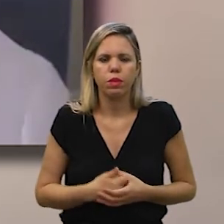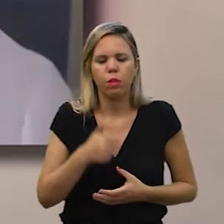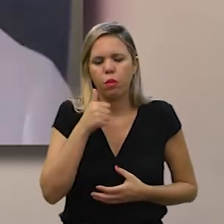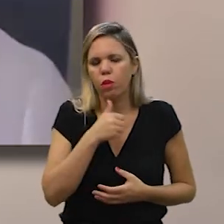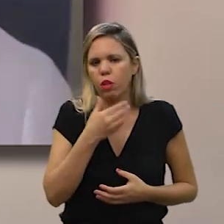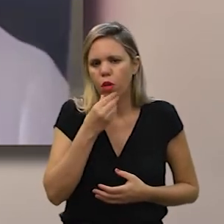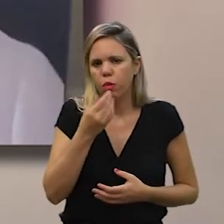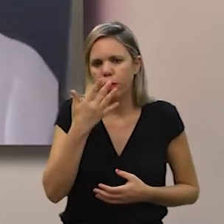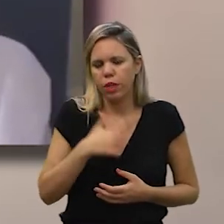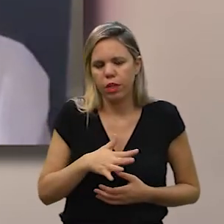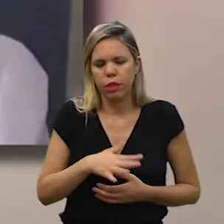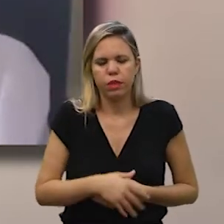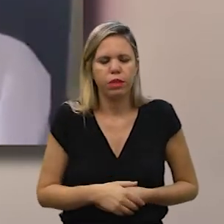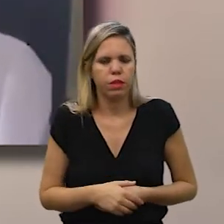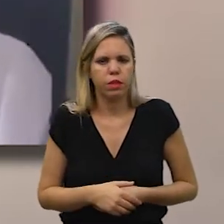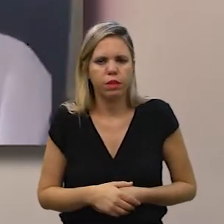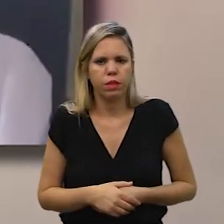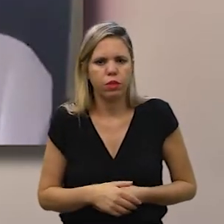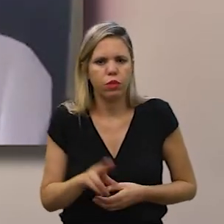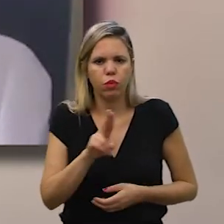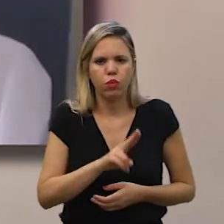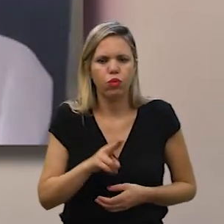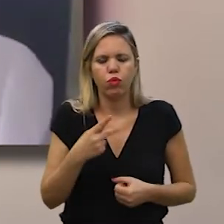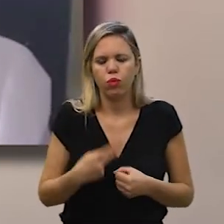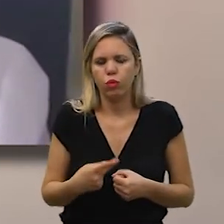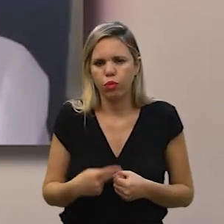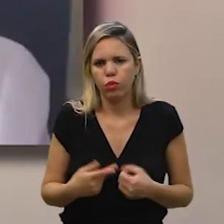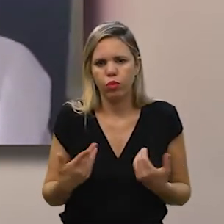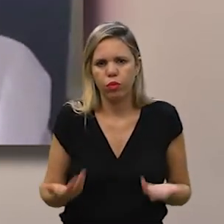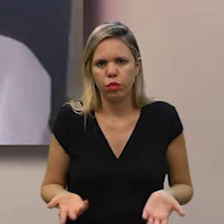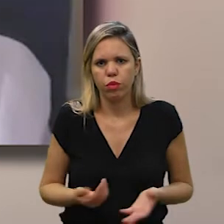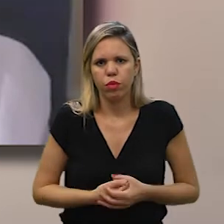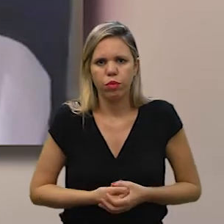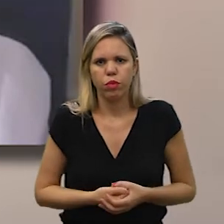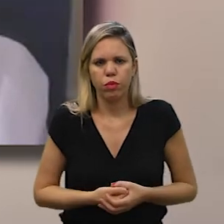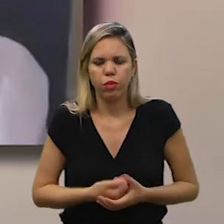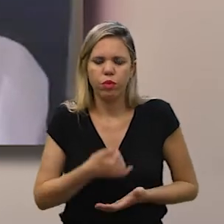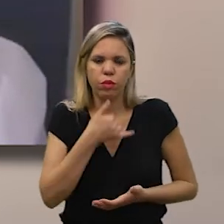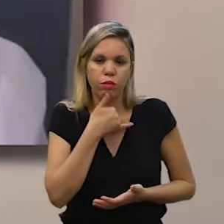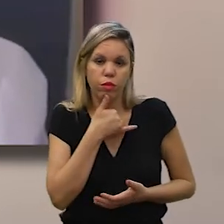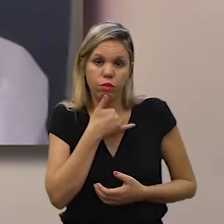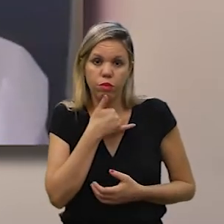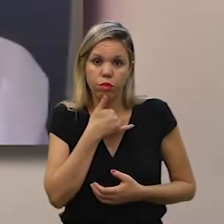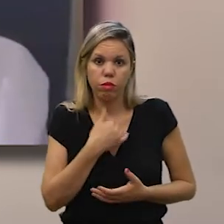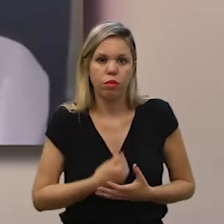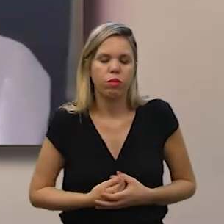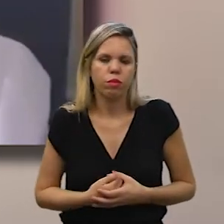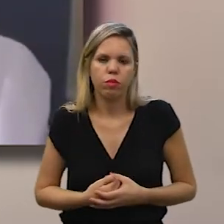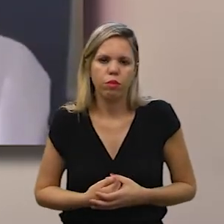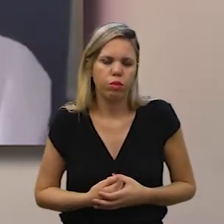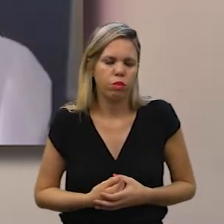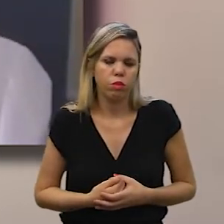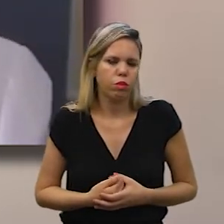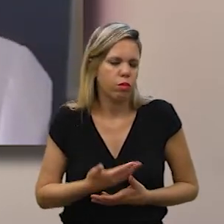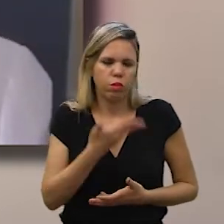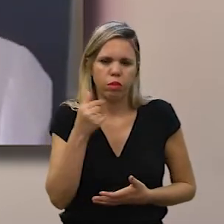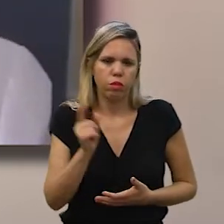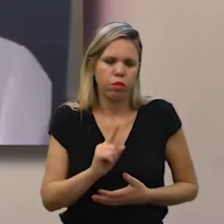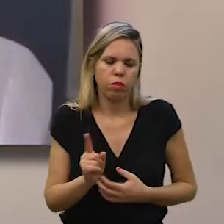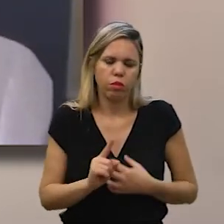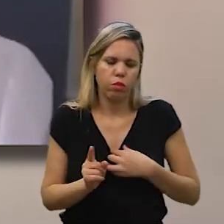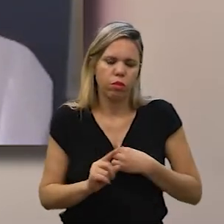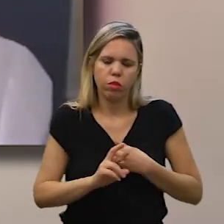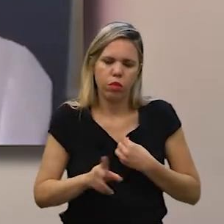Mulher, homem, criança, porque acaba usando esses produtos. E, infelizmente, isso não